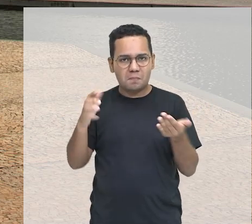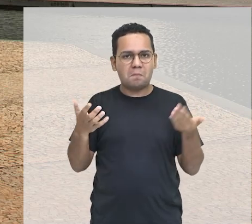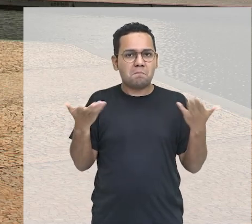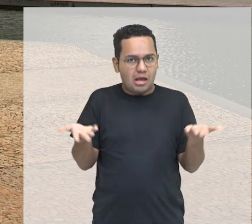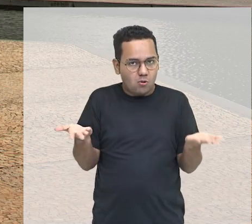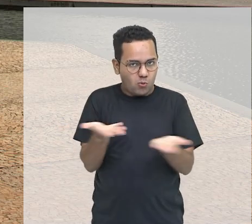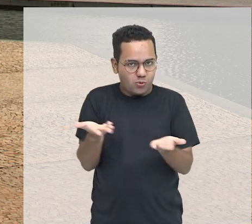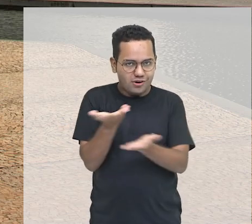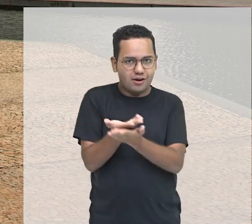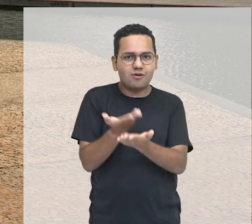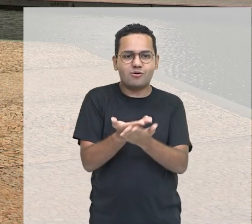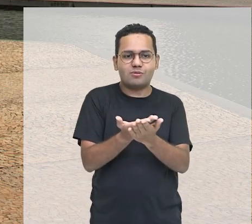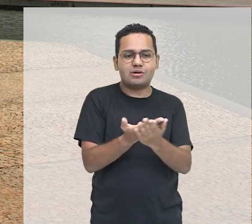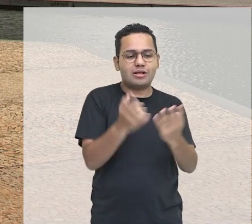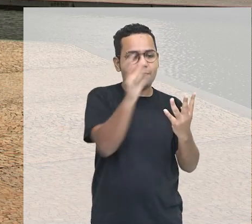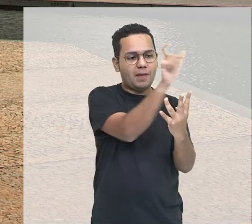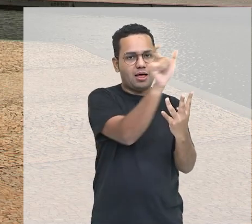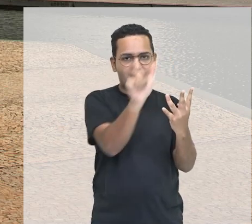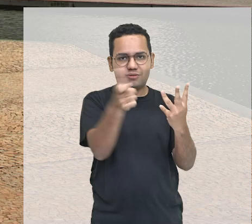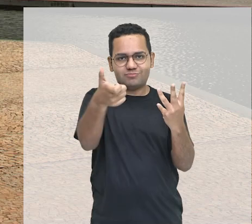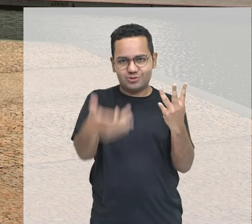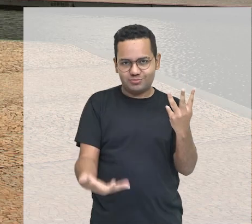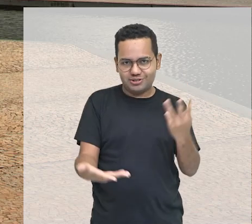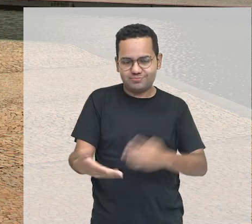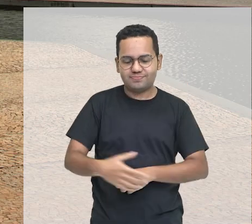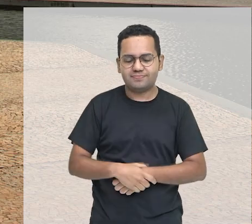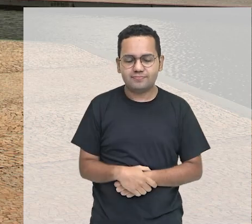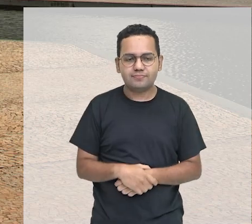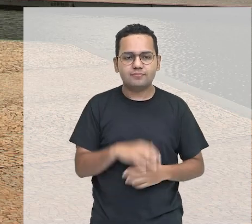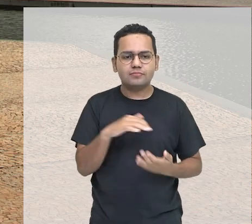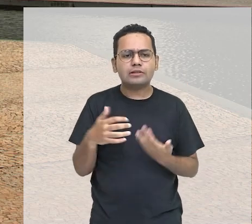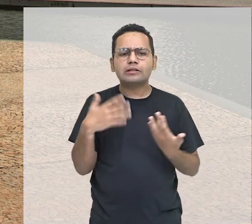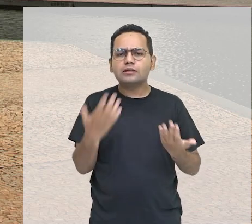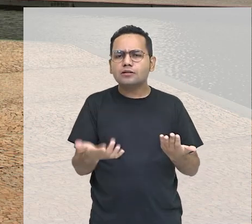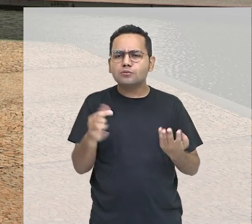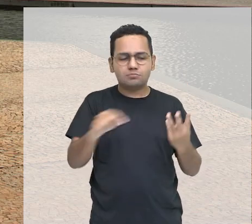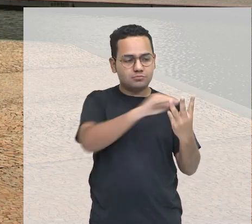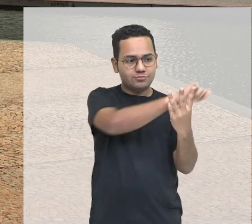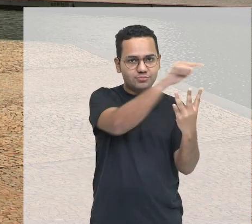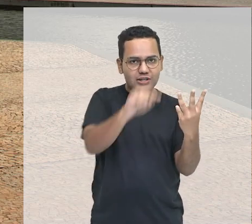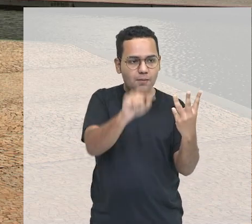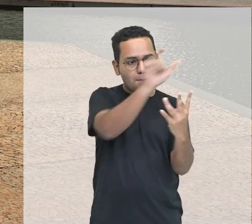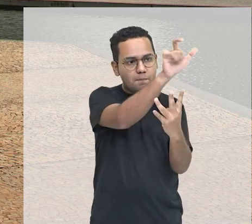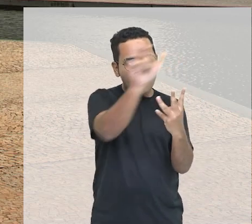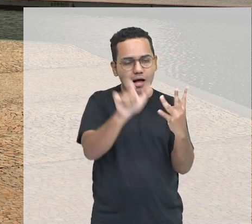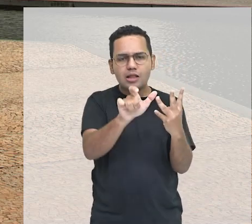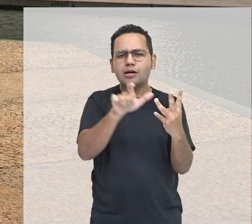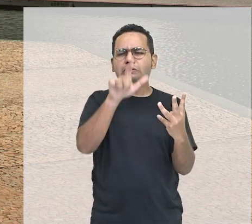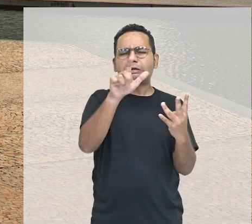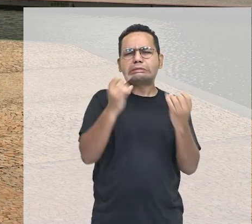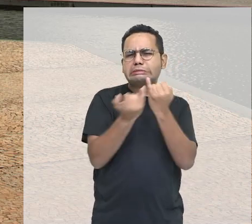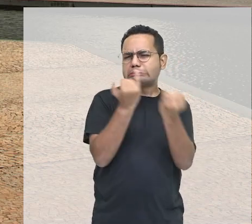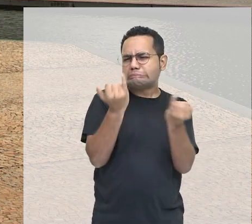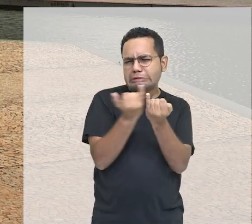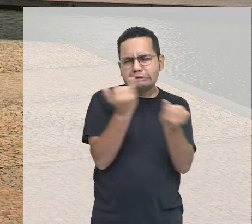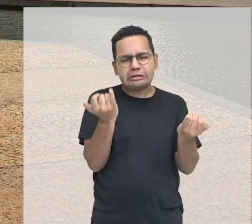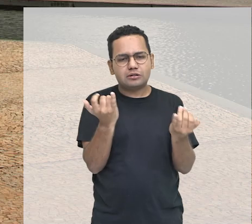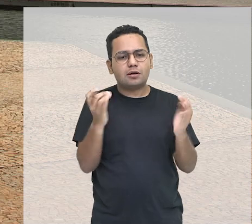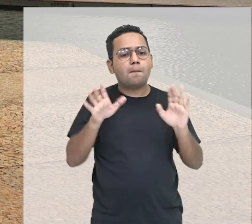de cada um. Vamos lá? Vejam lá, os termos são muitas vezes utilizados como sinônimos,